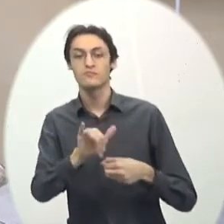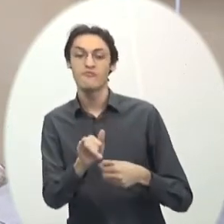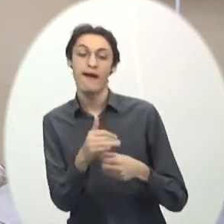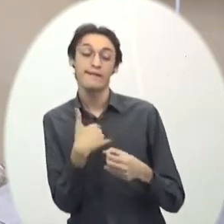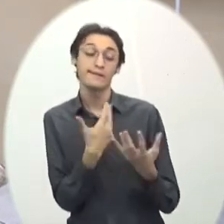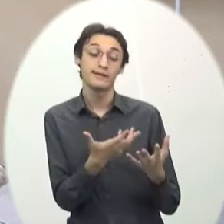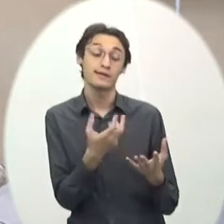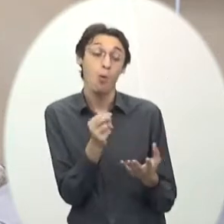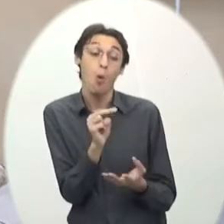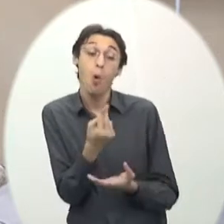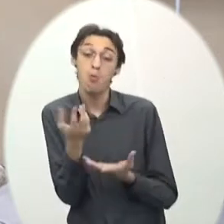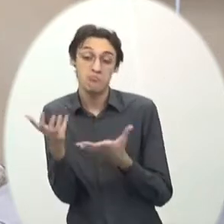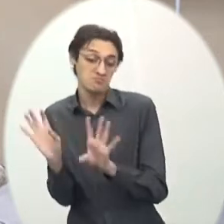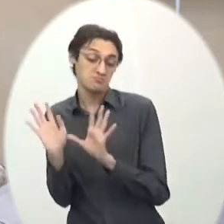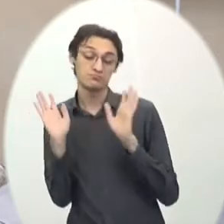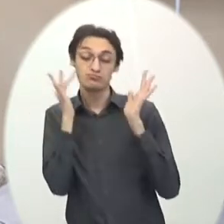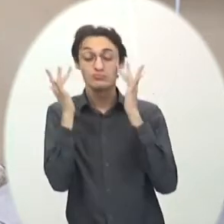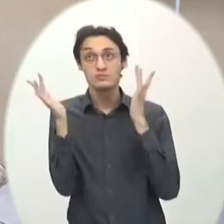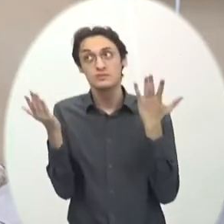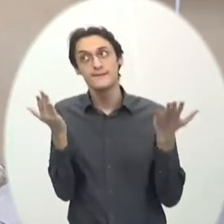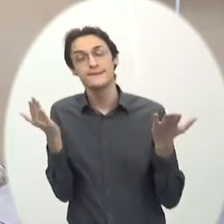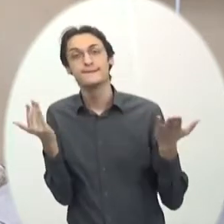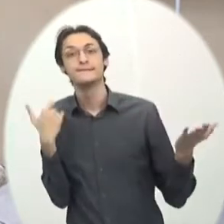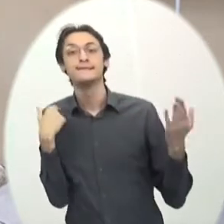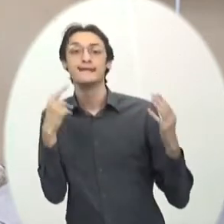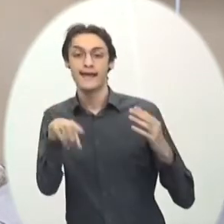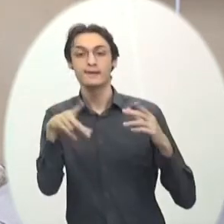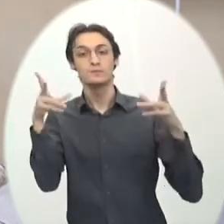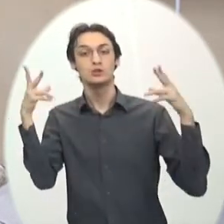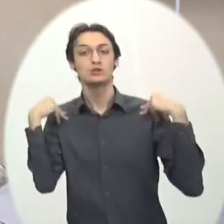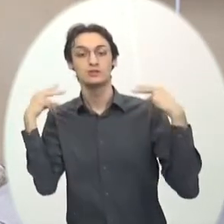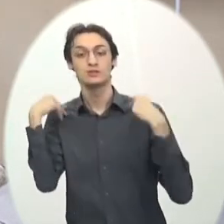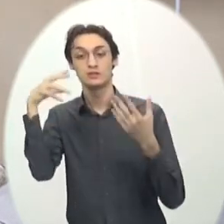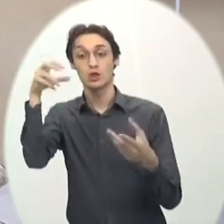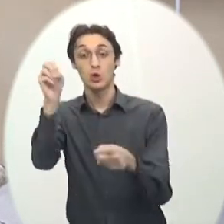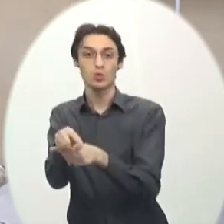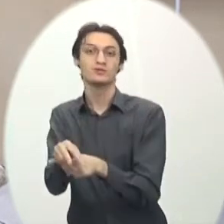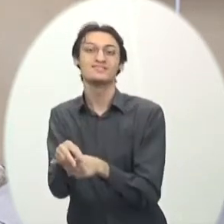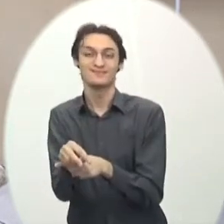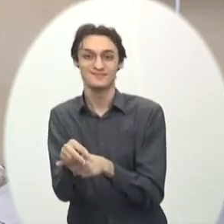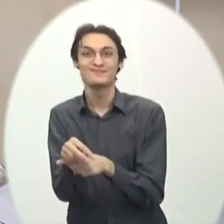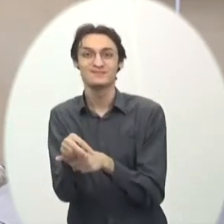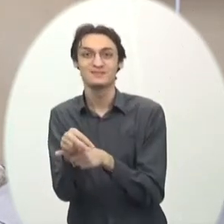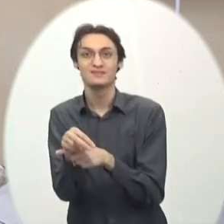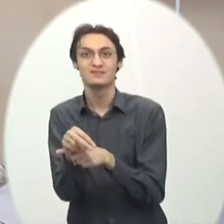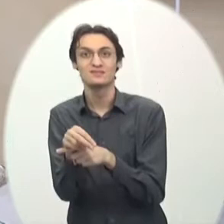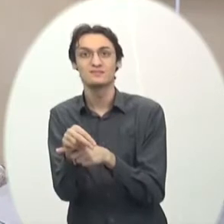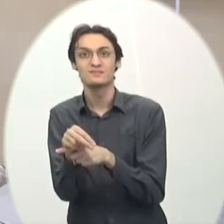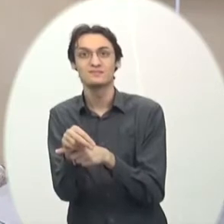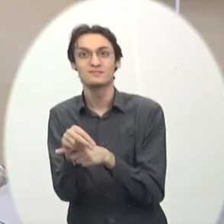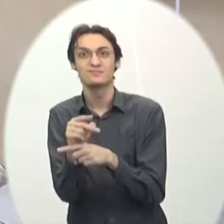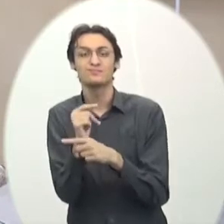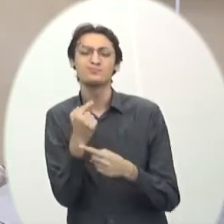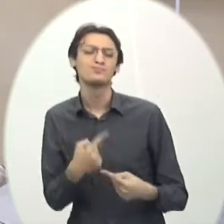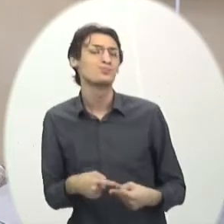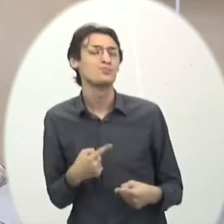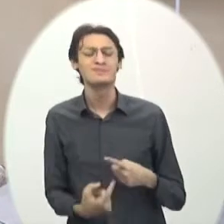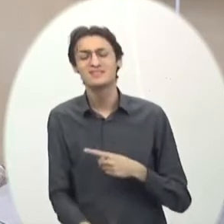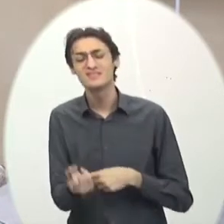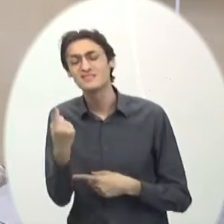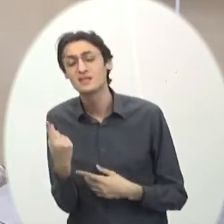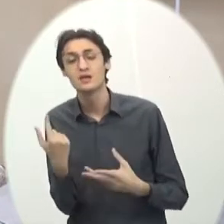vai querer ou não vai, mas eu, no meu ponto de vista, que deveria ser motorista contratado. Isso está pegando, sabe? Porque, na verdade,